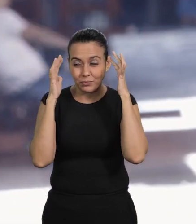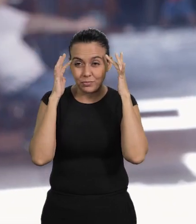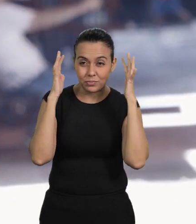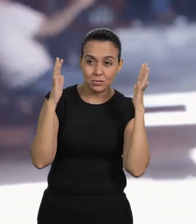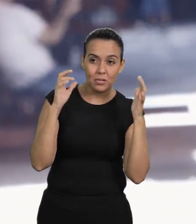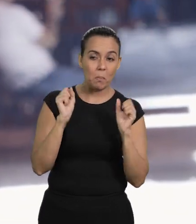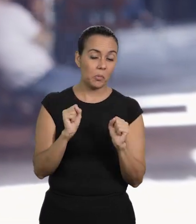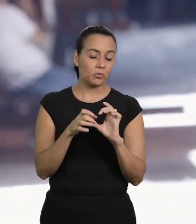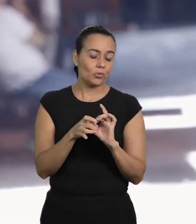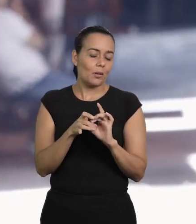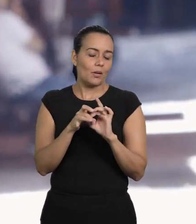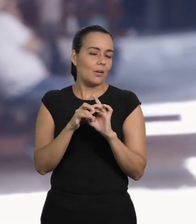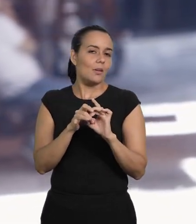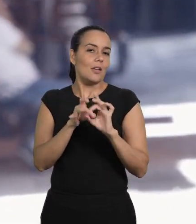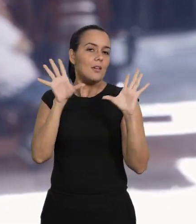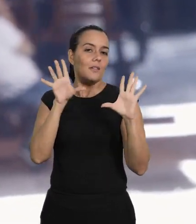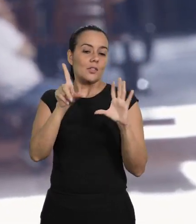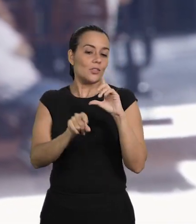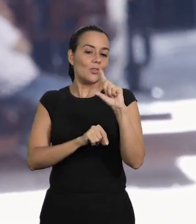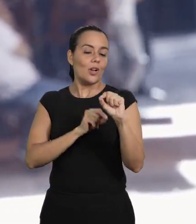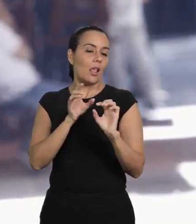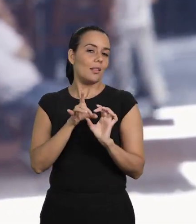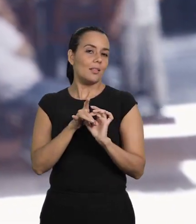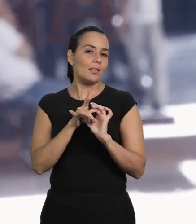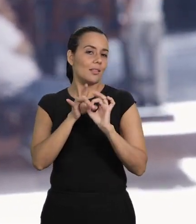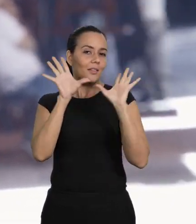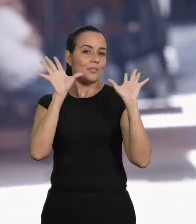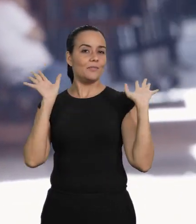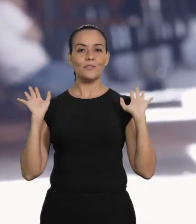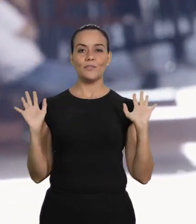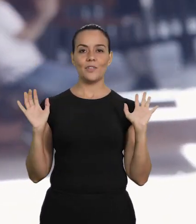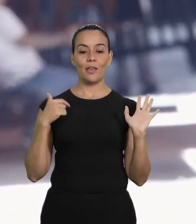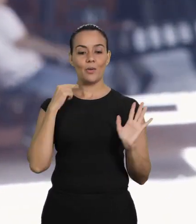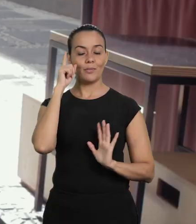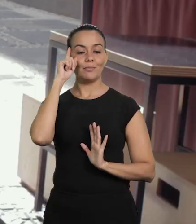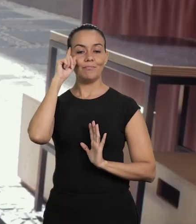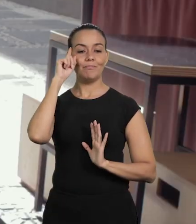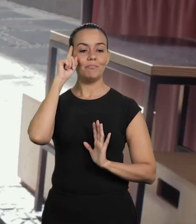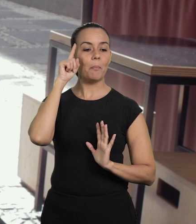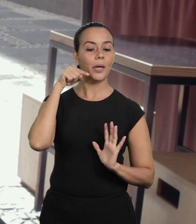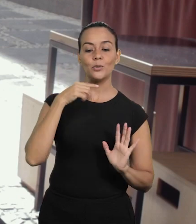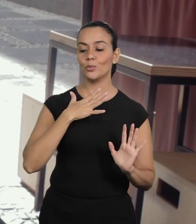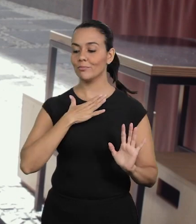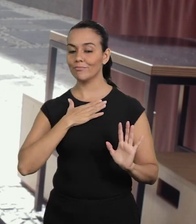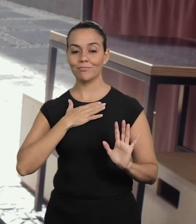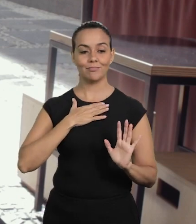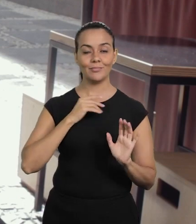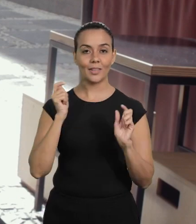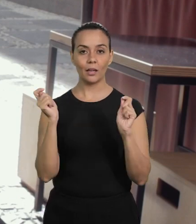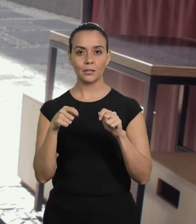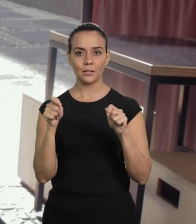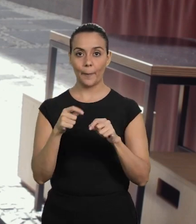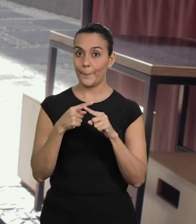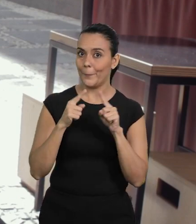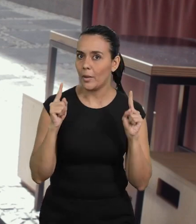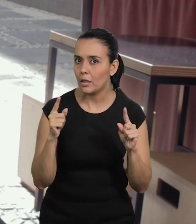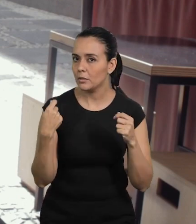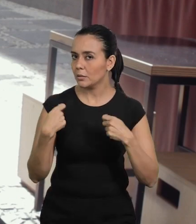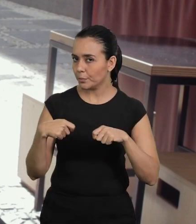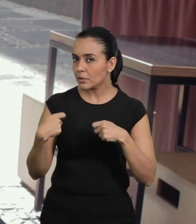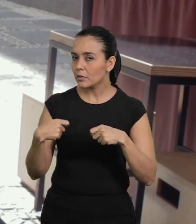você poder escolher, e isso coloca as pessoas como agentes, né, sociais. Então, se desde o início a gente faz um processo